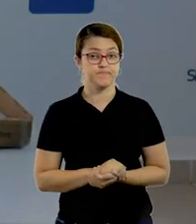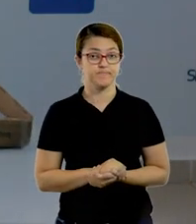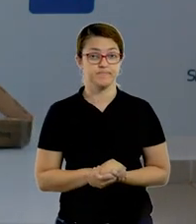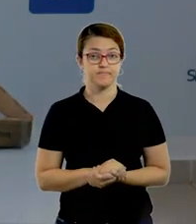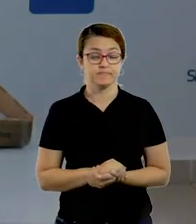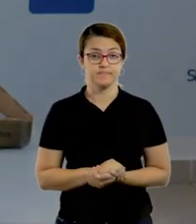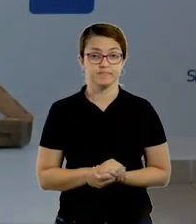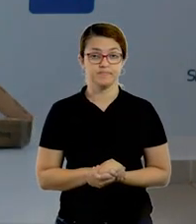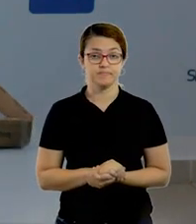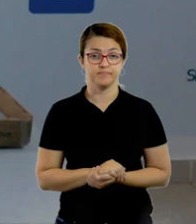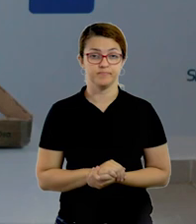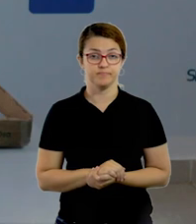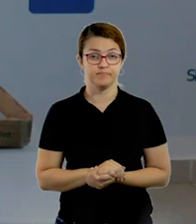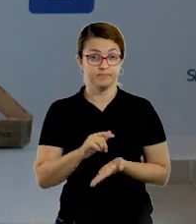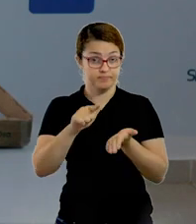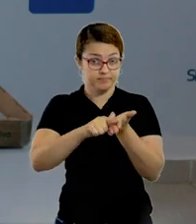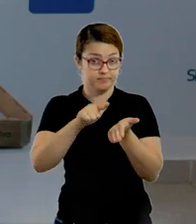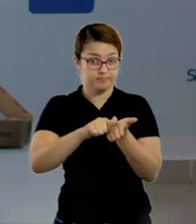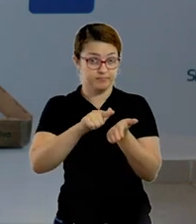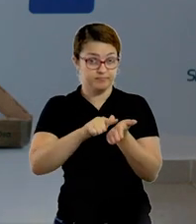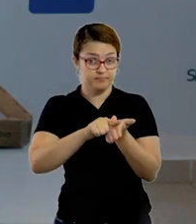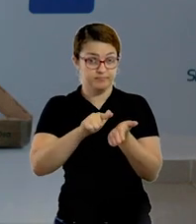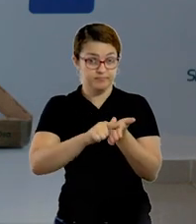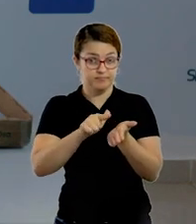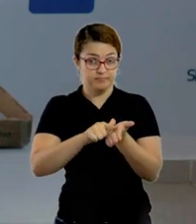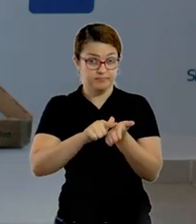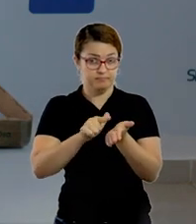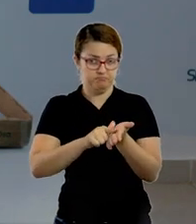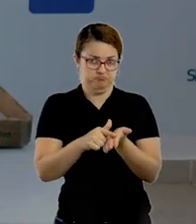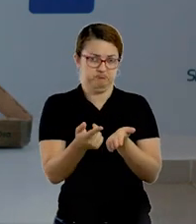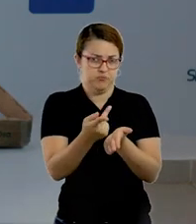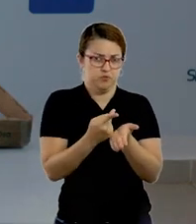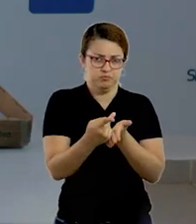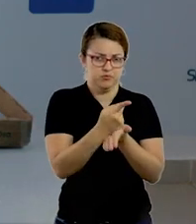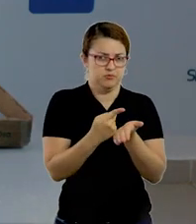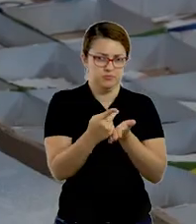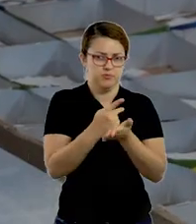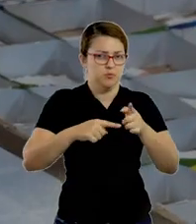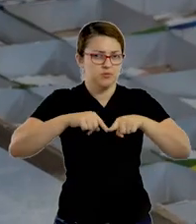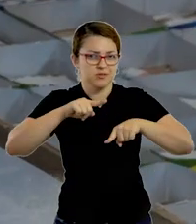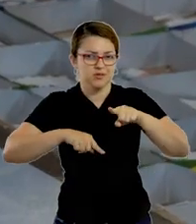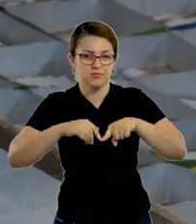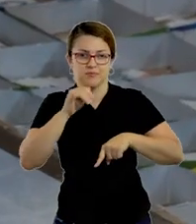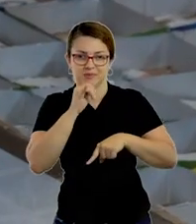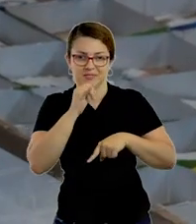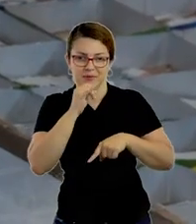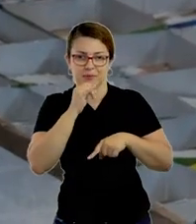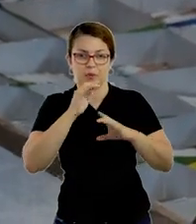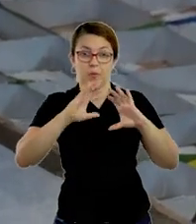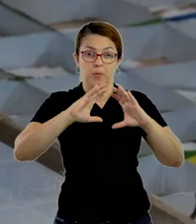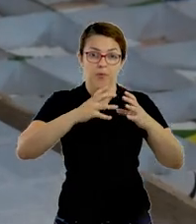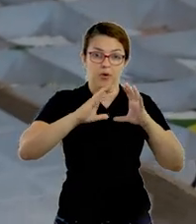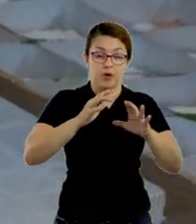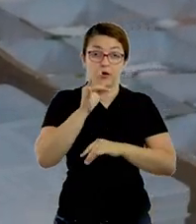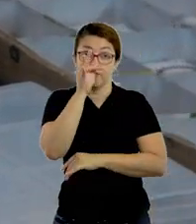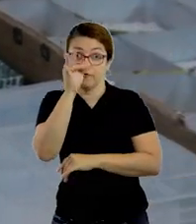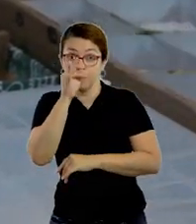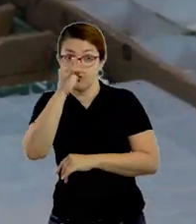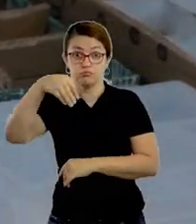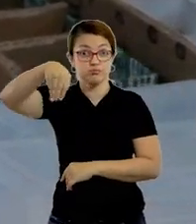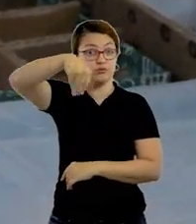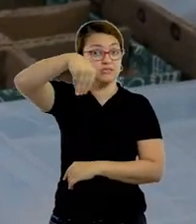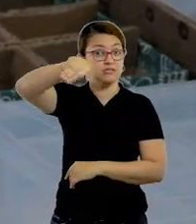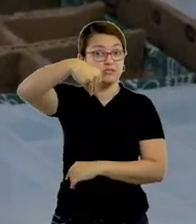pegar, ó, uma folhinha e você vai desenhar alguns objetos. Por exemplo, aqui a bola, a flor, o sino. E